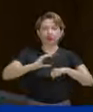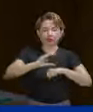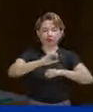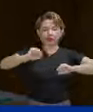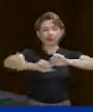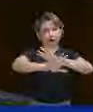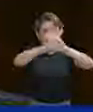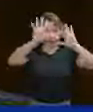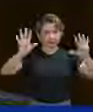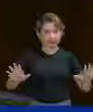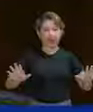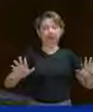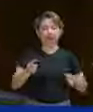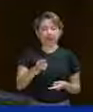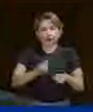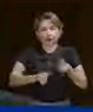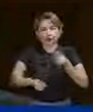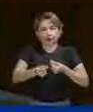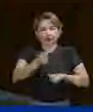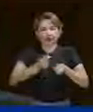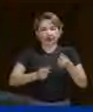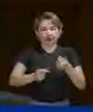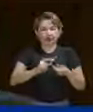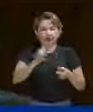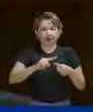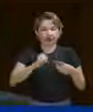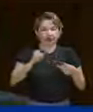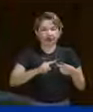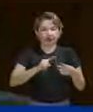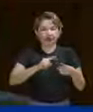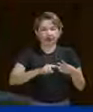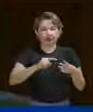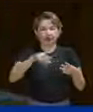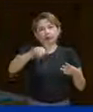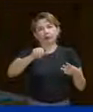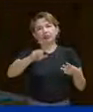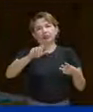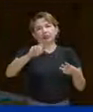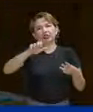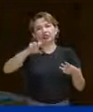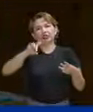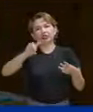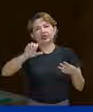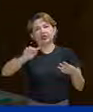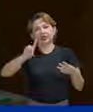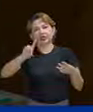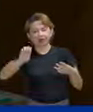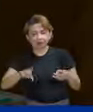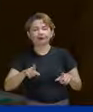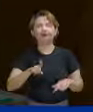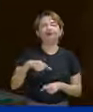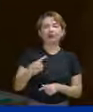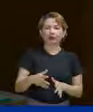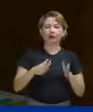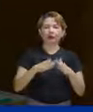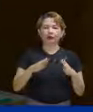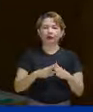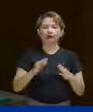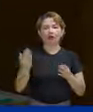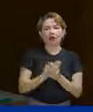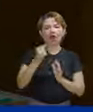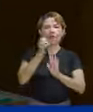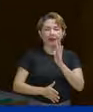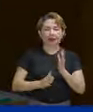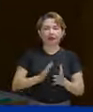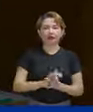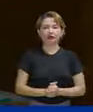da transparência, da economicidade e da moralidade. Ao final, pediu o acolhimento dos